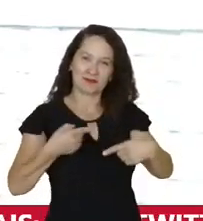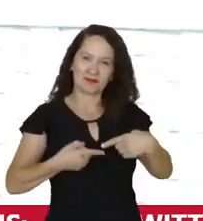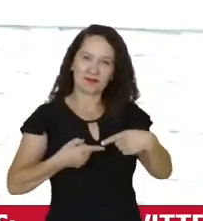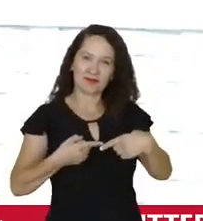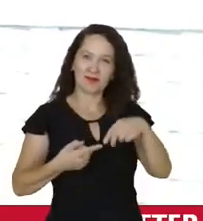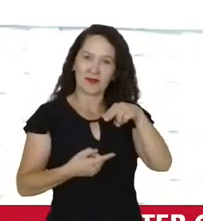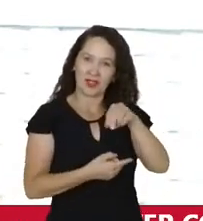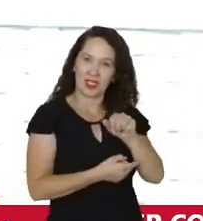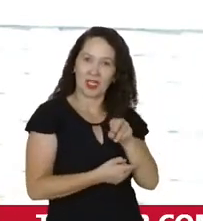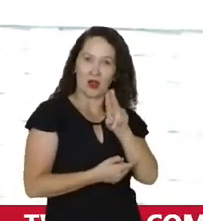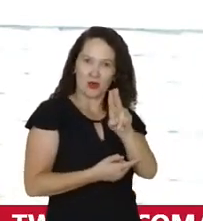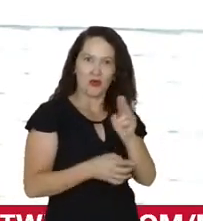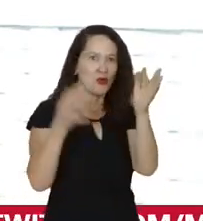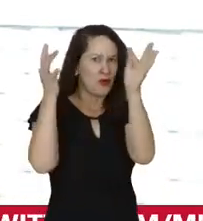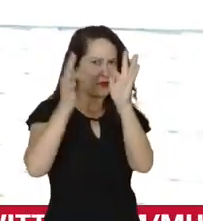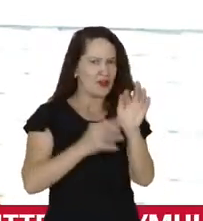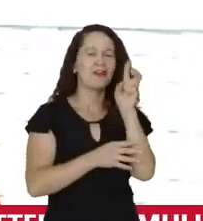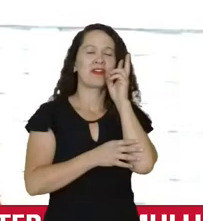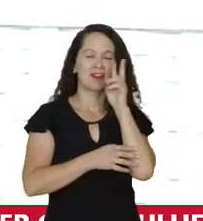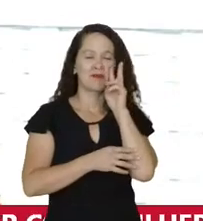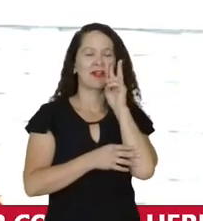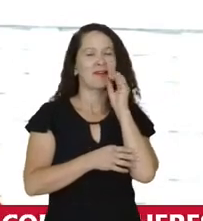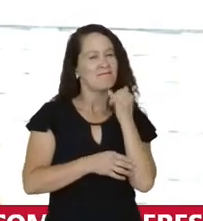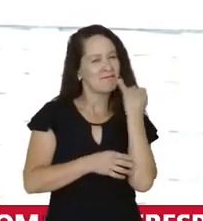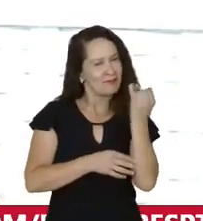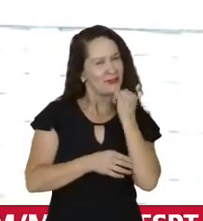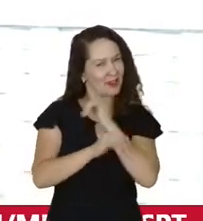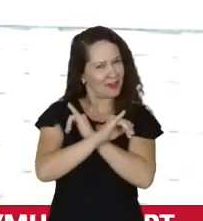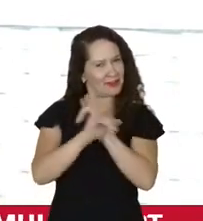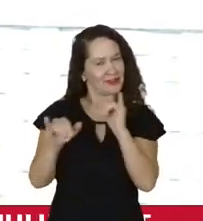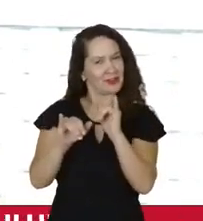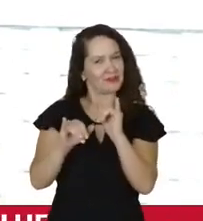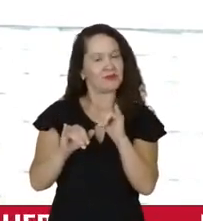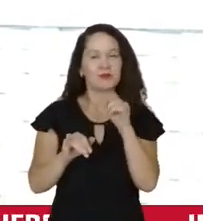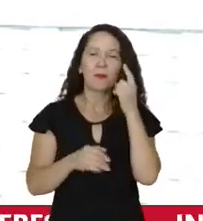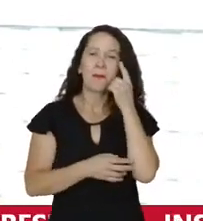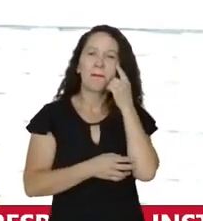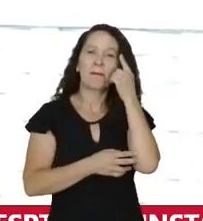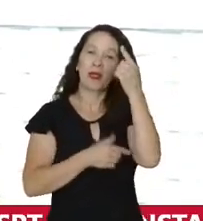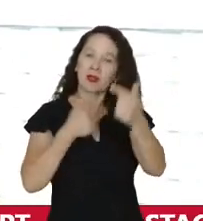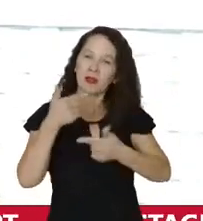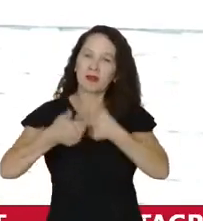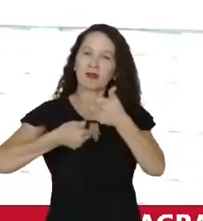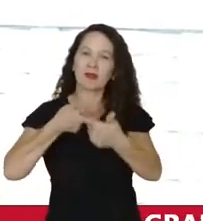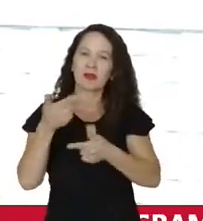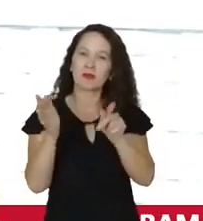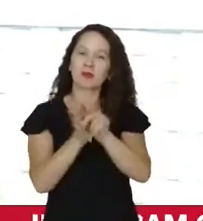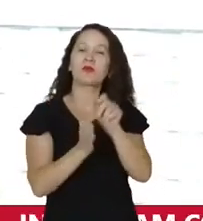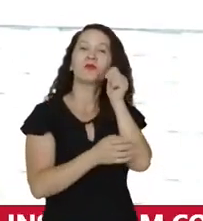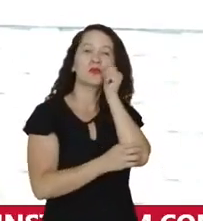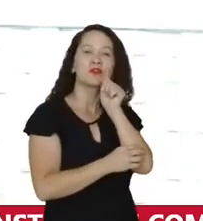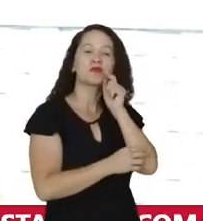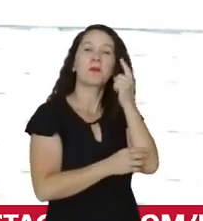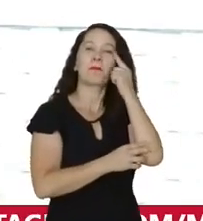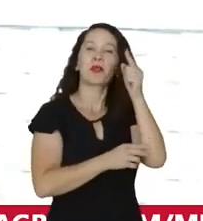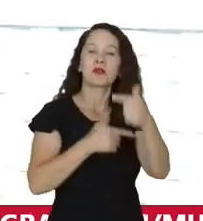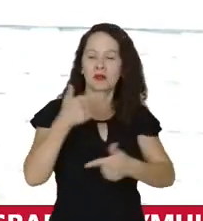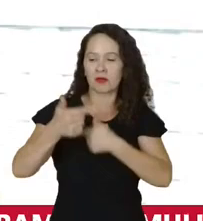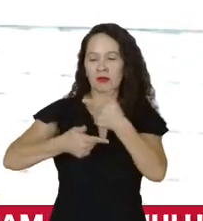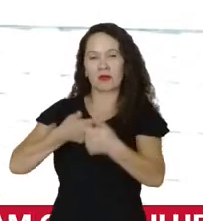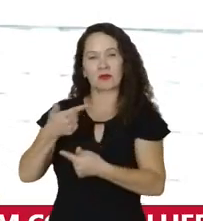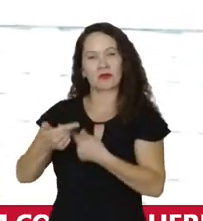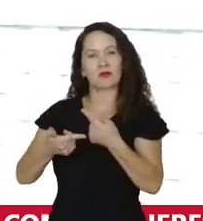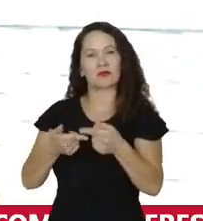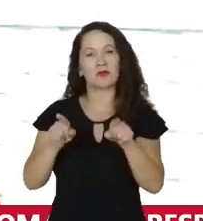foi muito feliz em lembrar disso, que quando se pensa o trabalho das mulheres, se pensa o